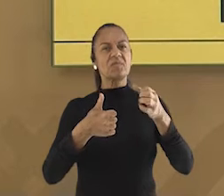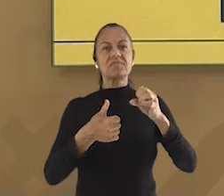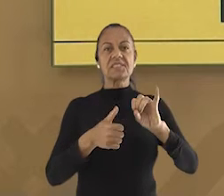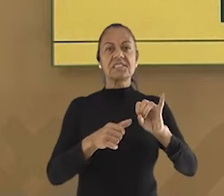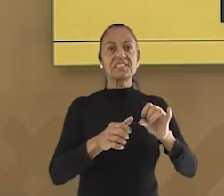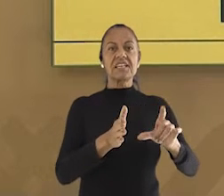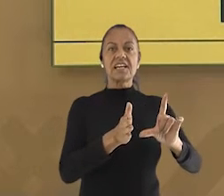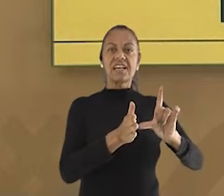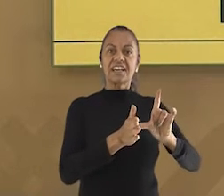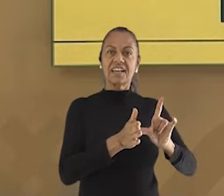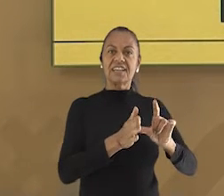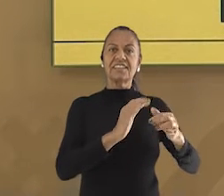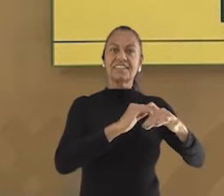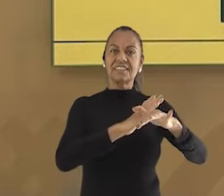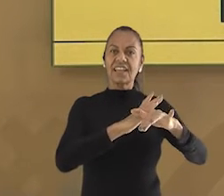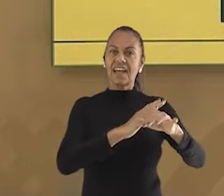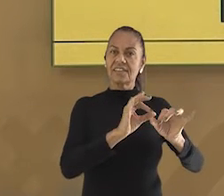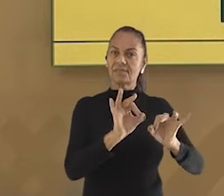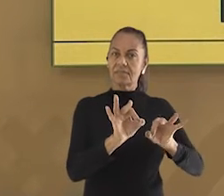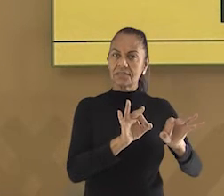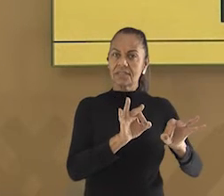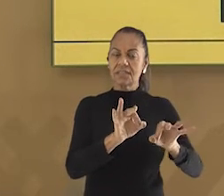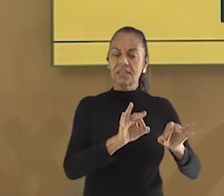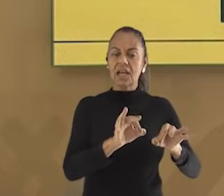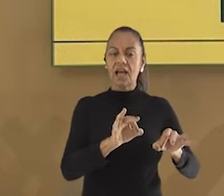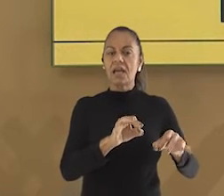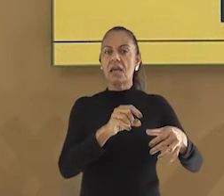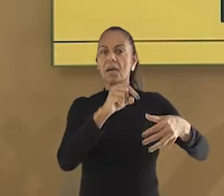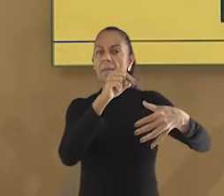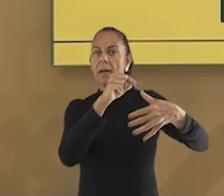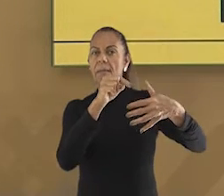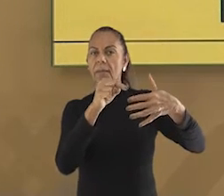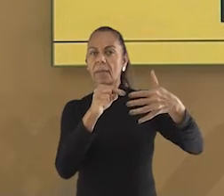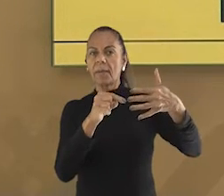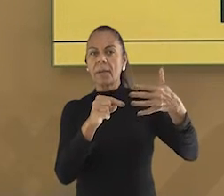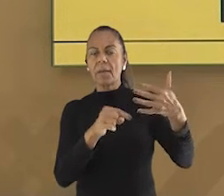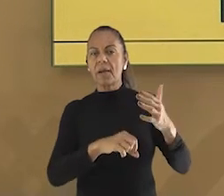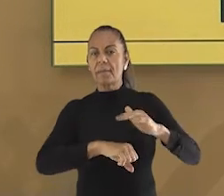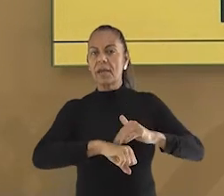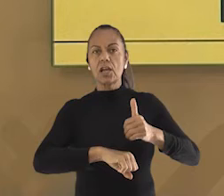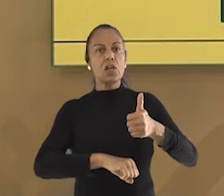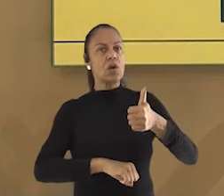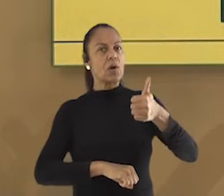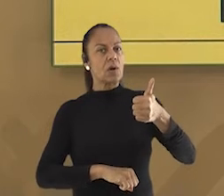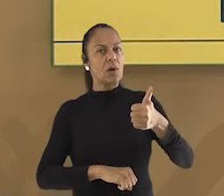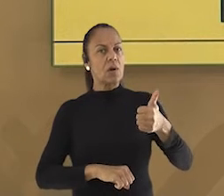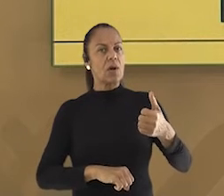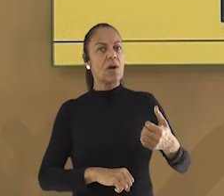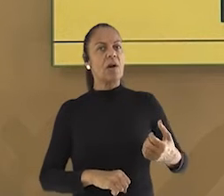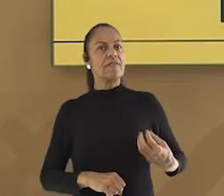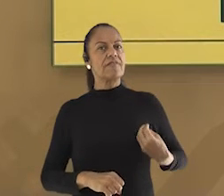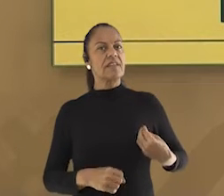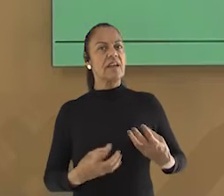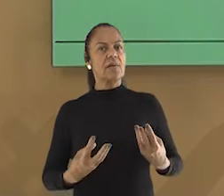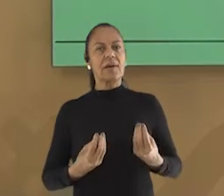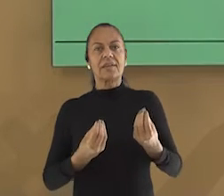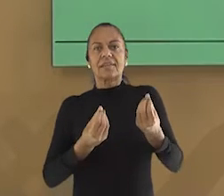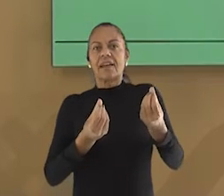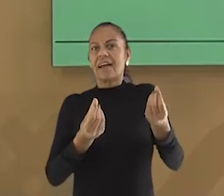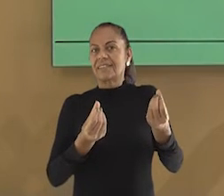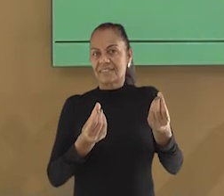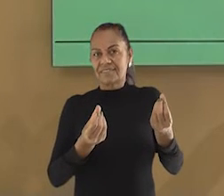Bem legal, né? Há muitas vantagens quando se pensa no planejamento de uma cidade. Dentre os